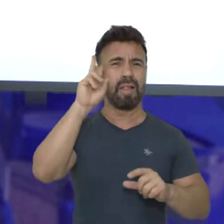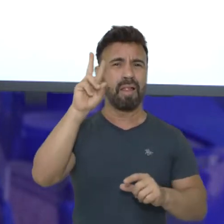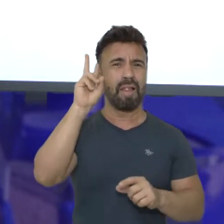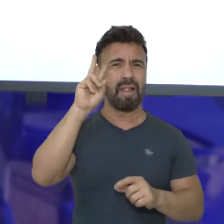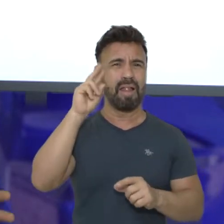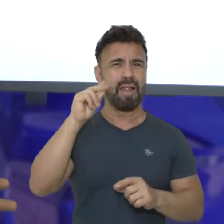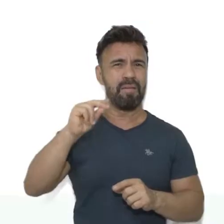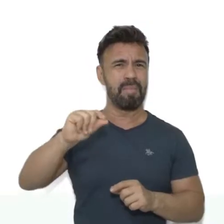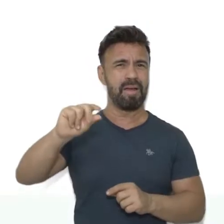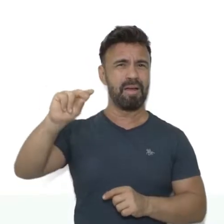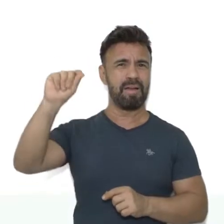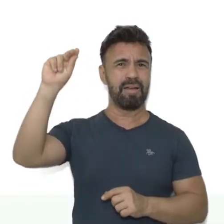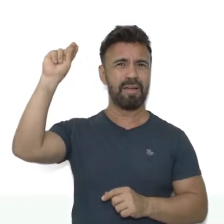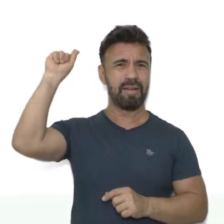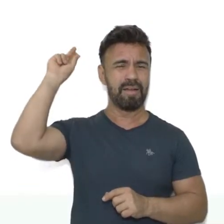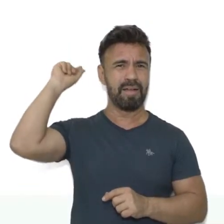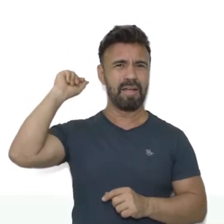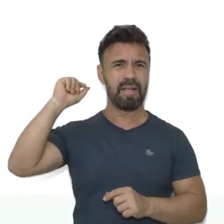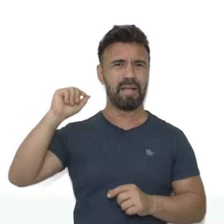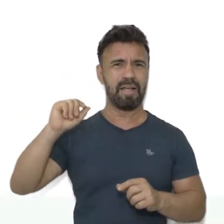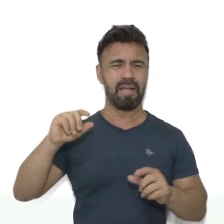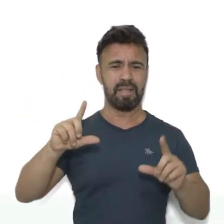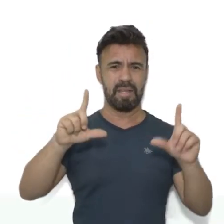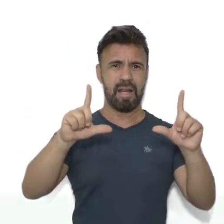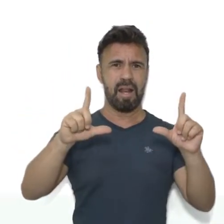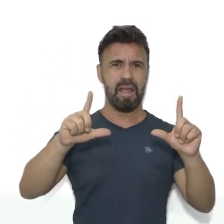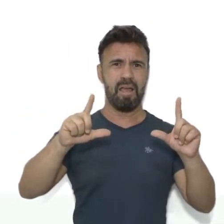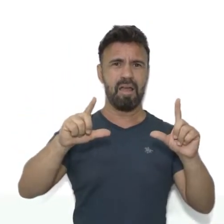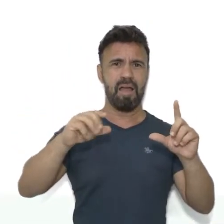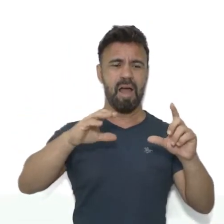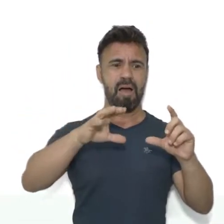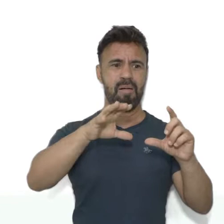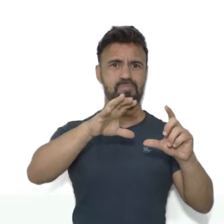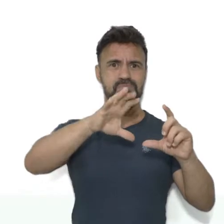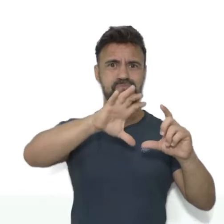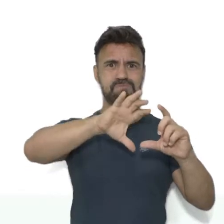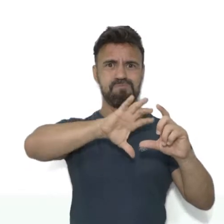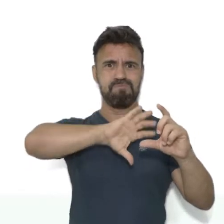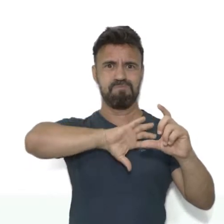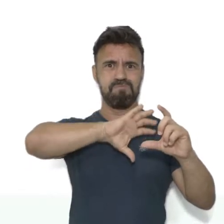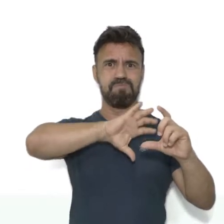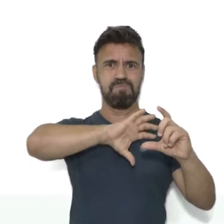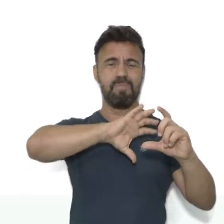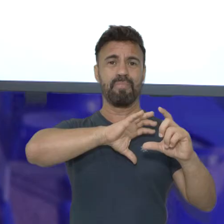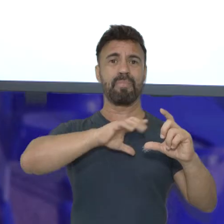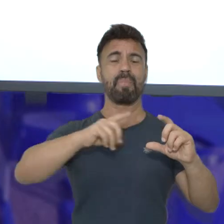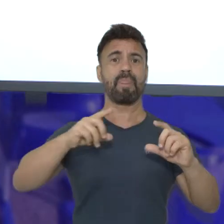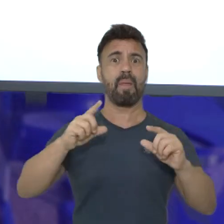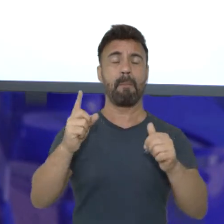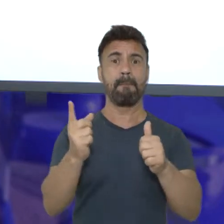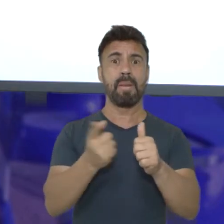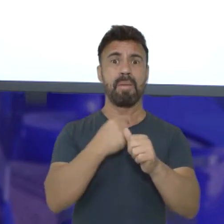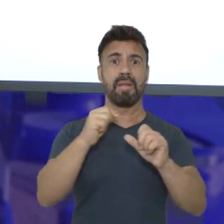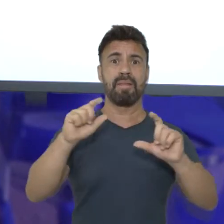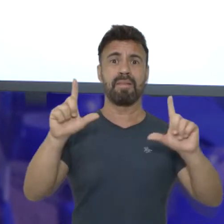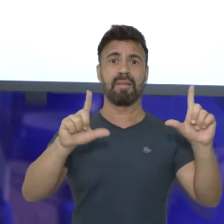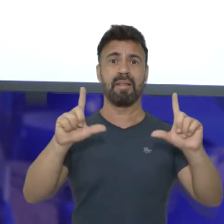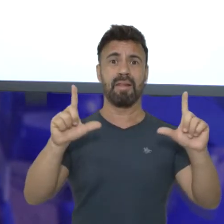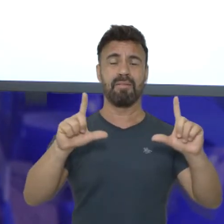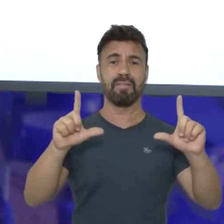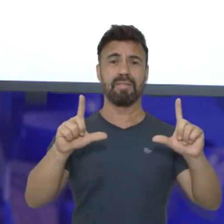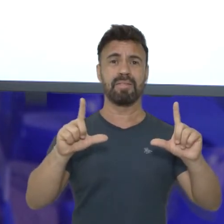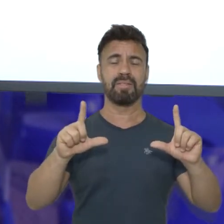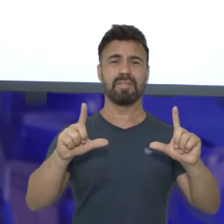mais antigamente, né? Longa, que é chamada TV de tubo catódico, que foi o primeiro tipo de aparelho de TV que começou a